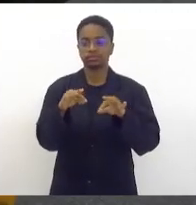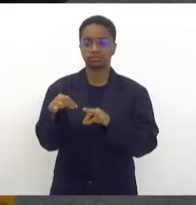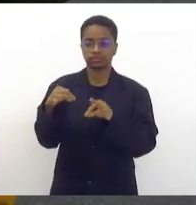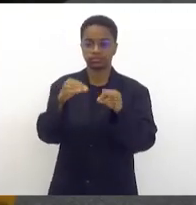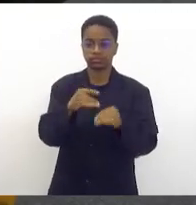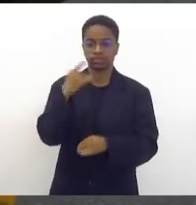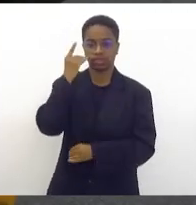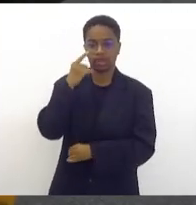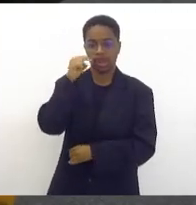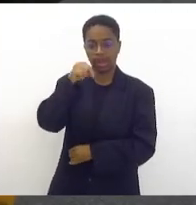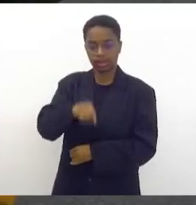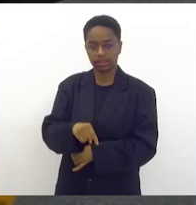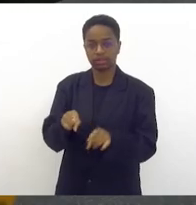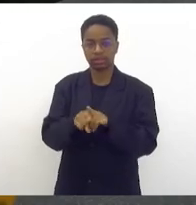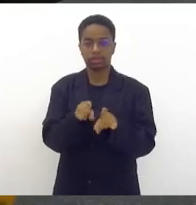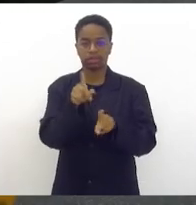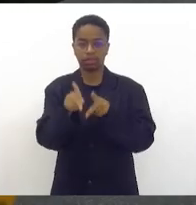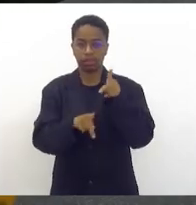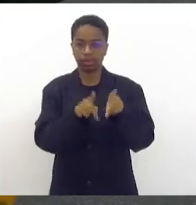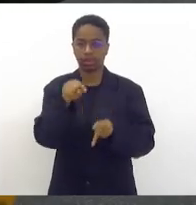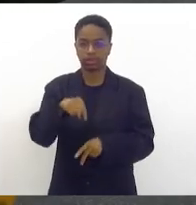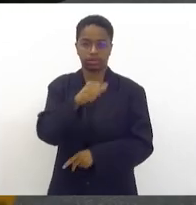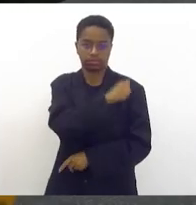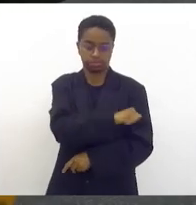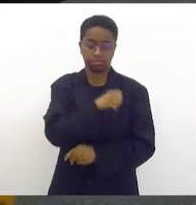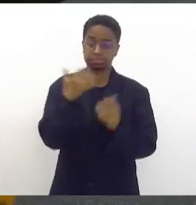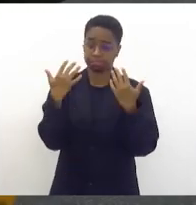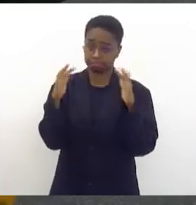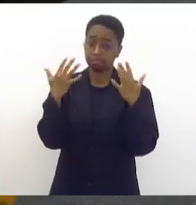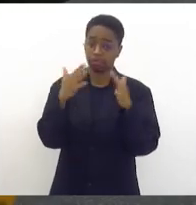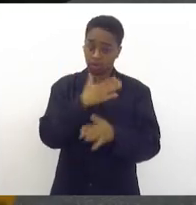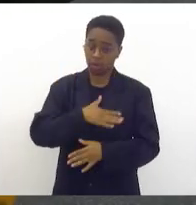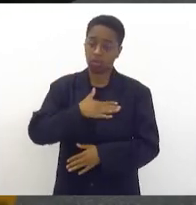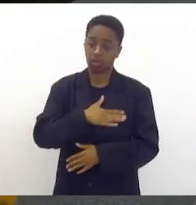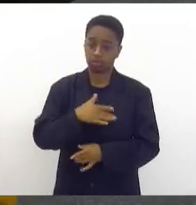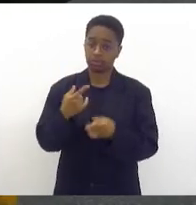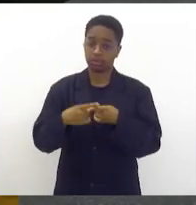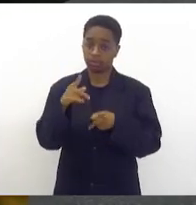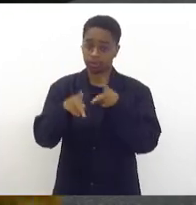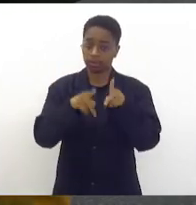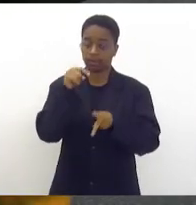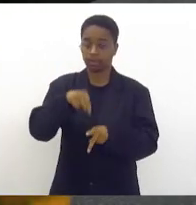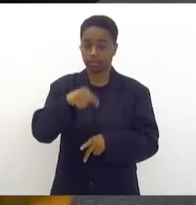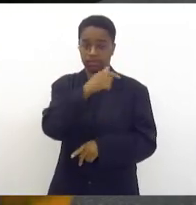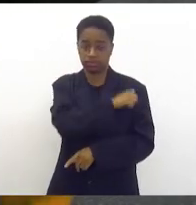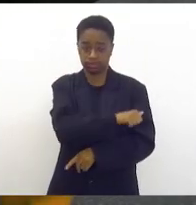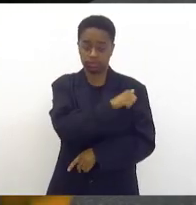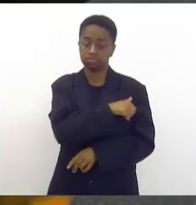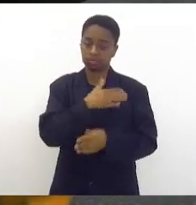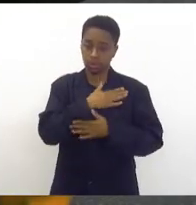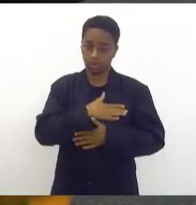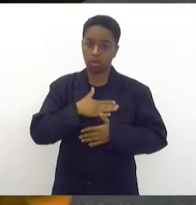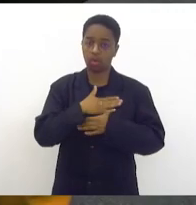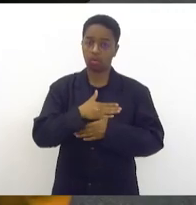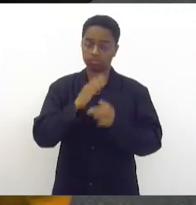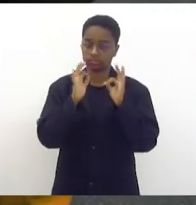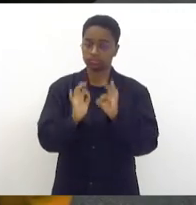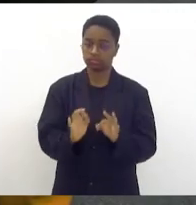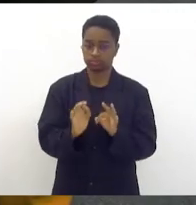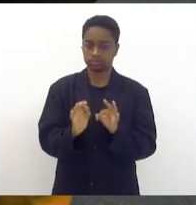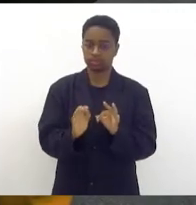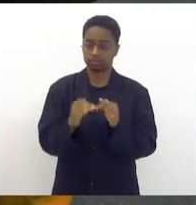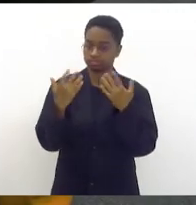parlamentares nossos e a população do Rio está aplaudindo. A população do estado do Rio de Janeiro está aplaudindo